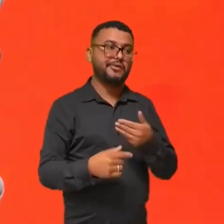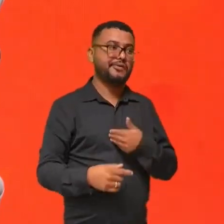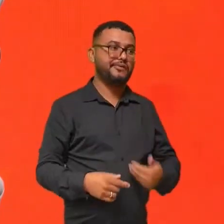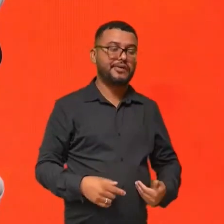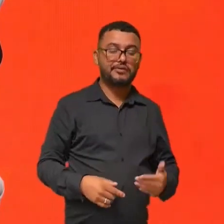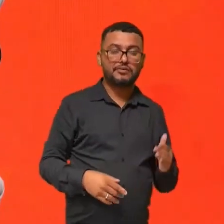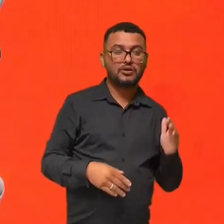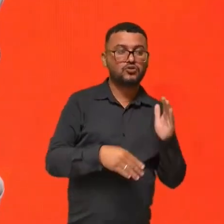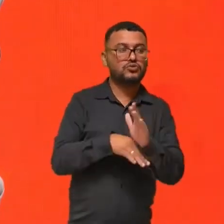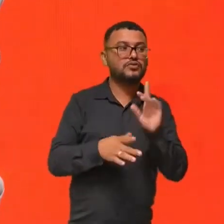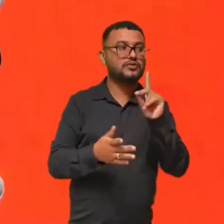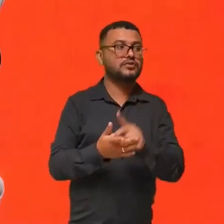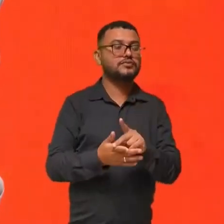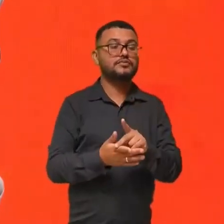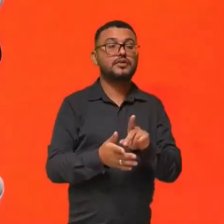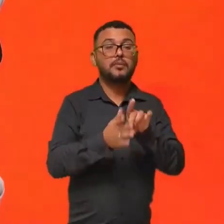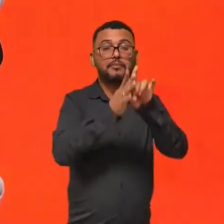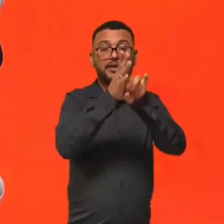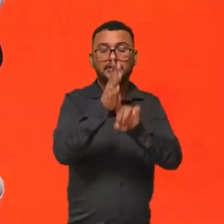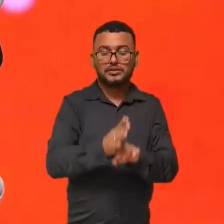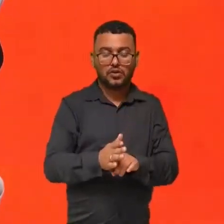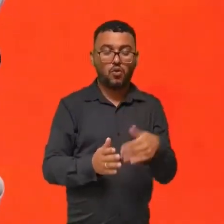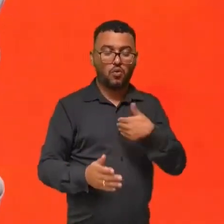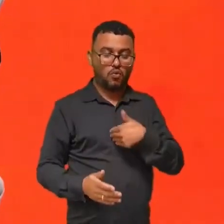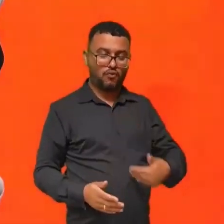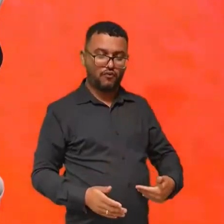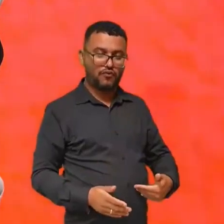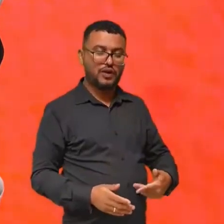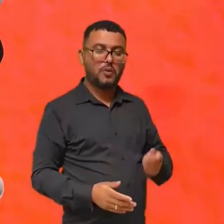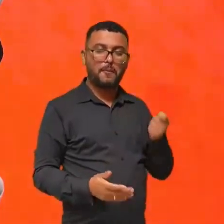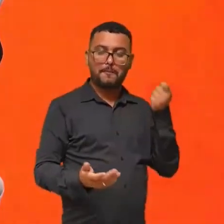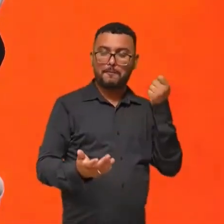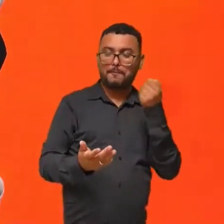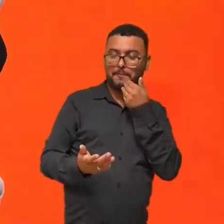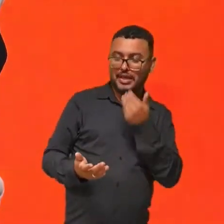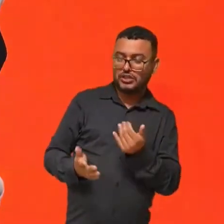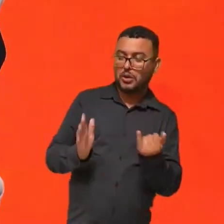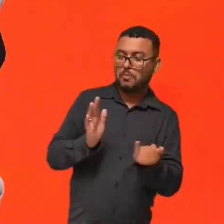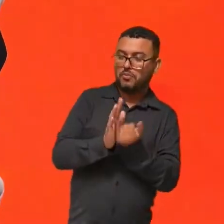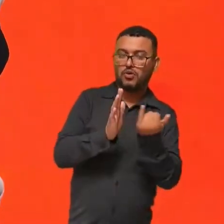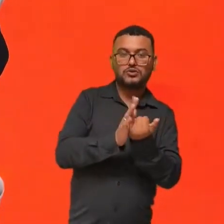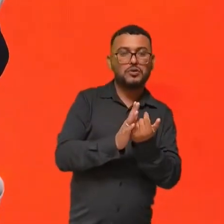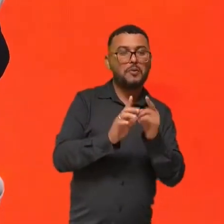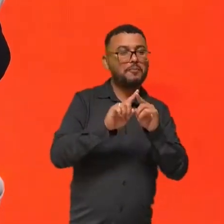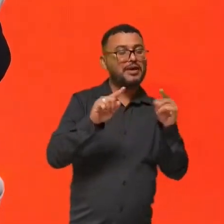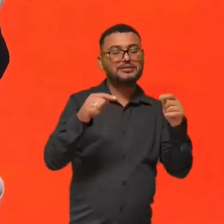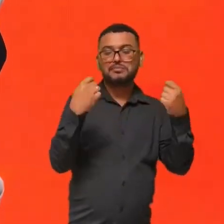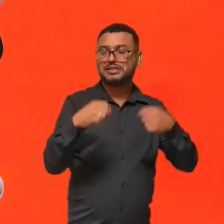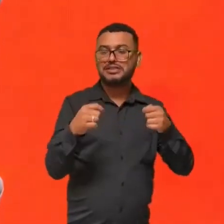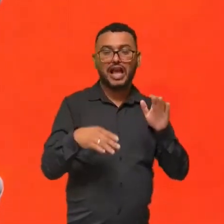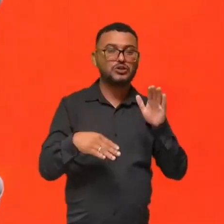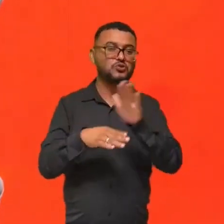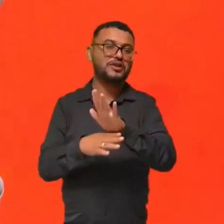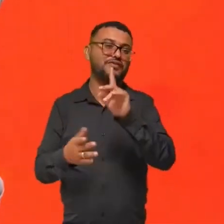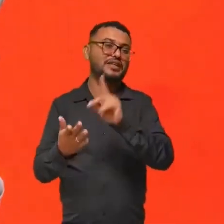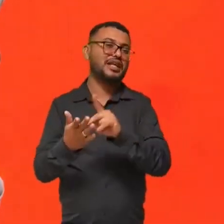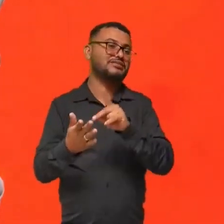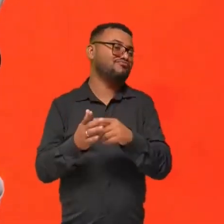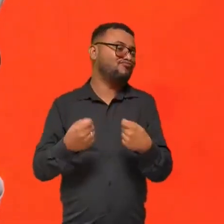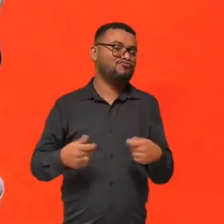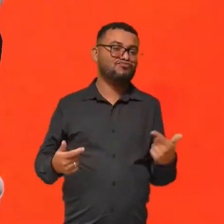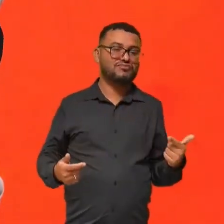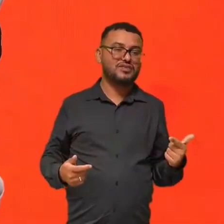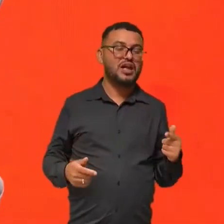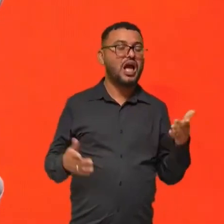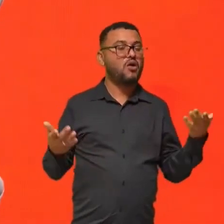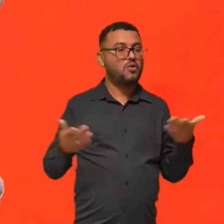Estado cobra imposto, mas ele não atende às necessidades. Por isso que a gente está propondo, a gente na ABC